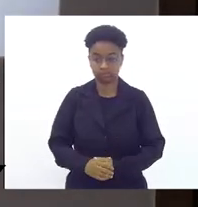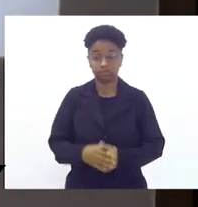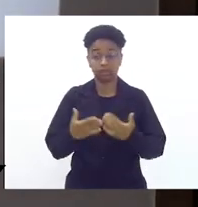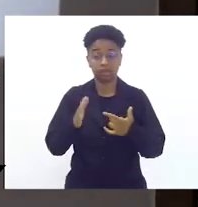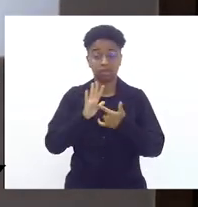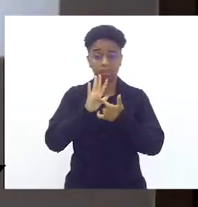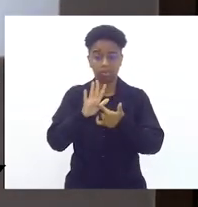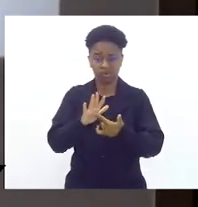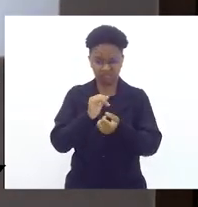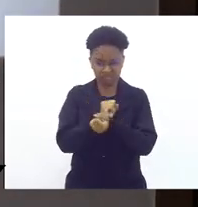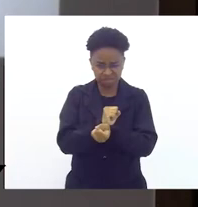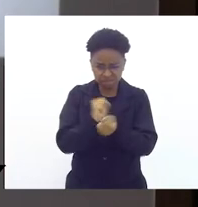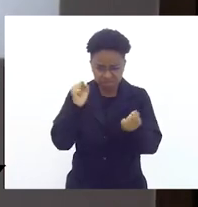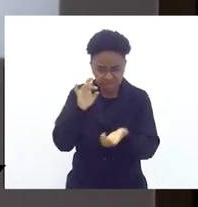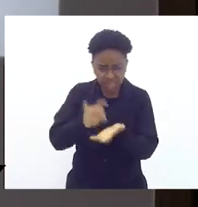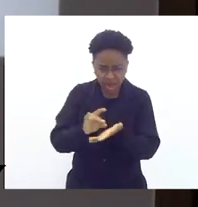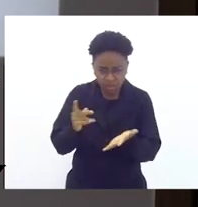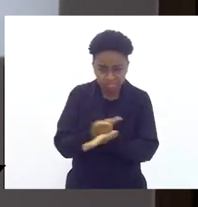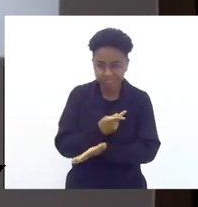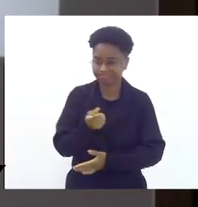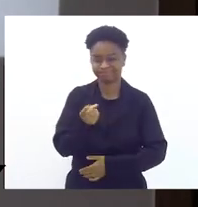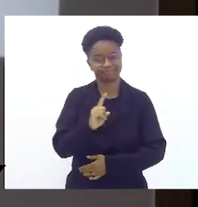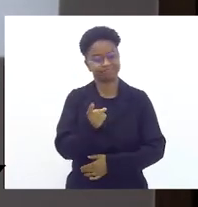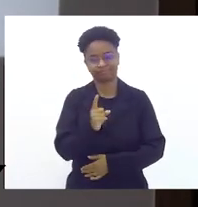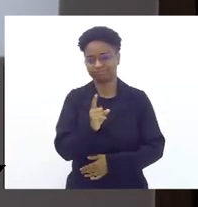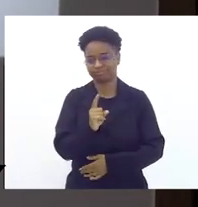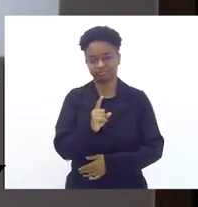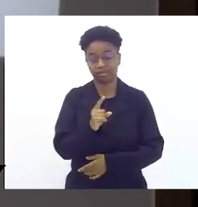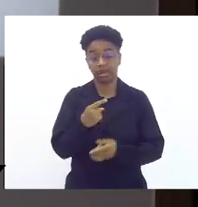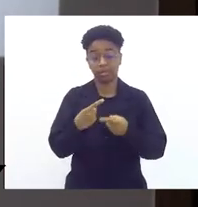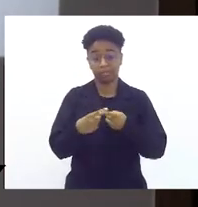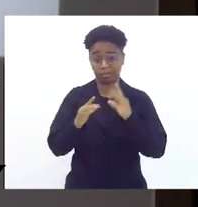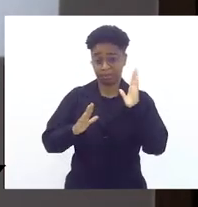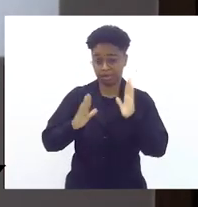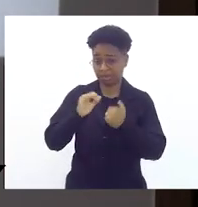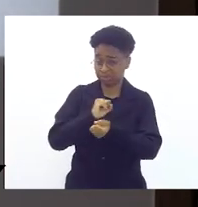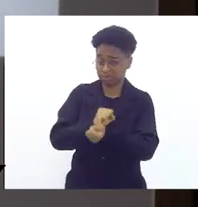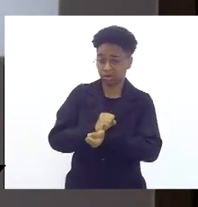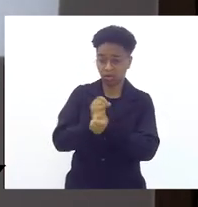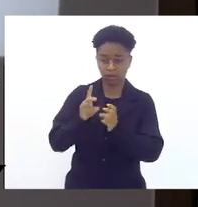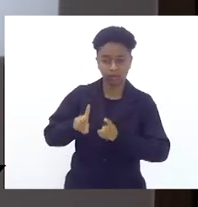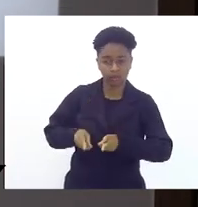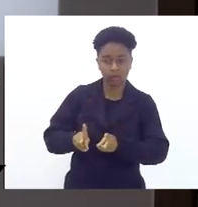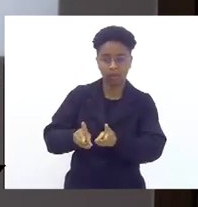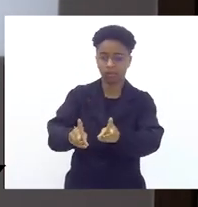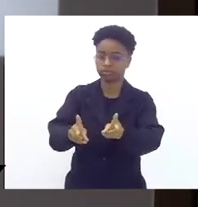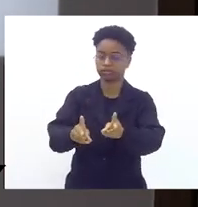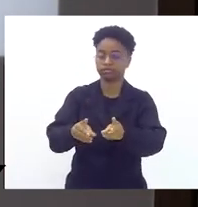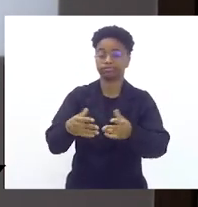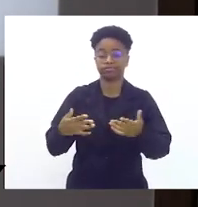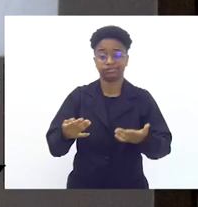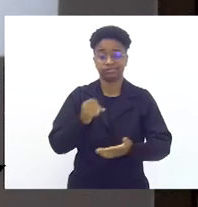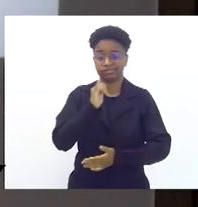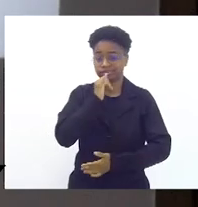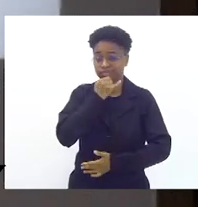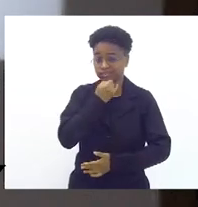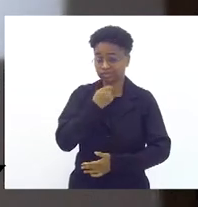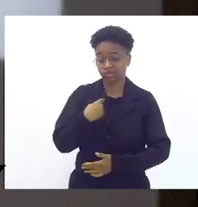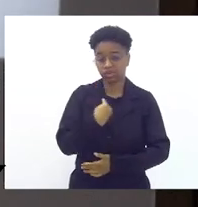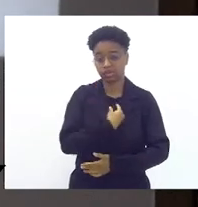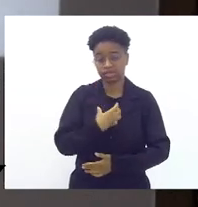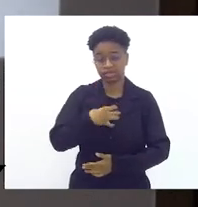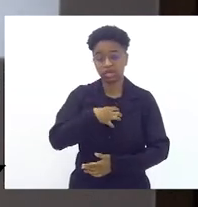Abolição ainda não aconteceu de fato a escravidão persiste lamentavelmente em continuar